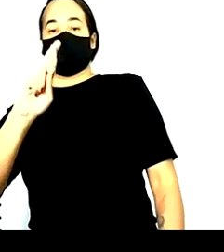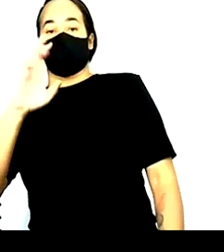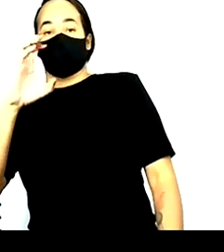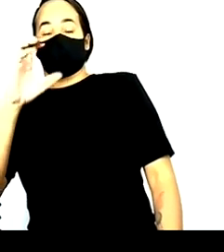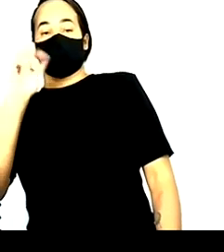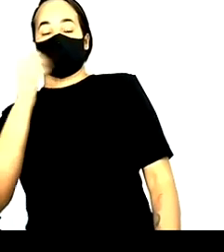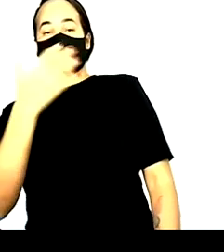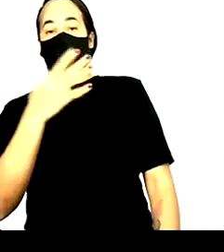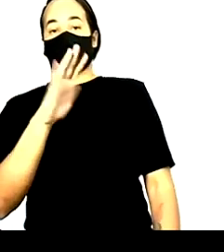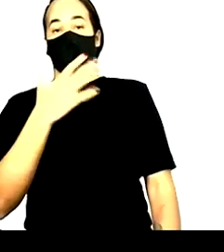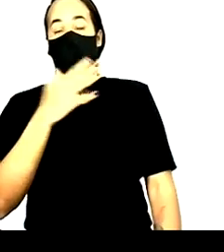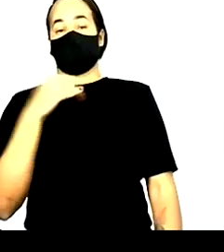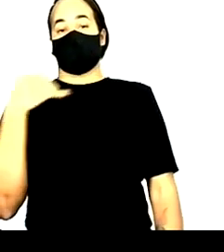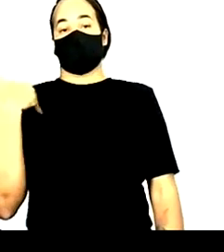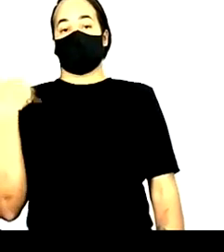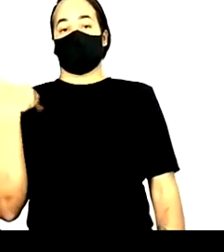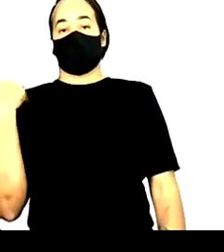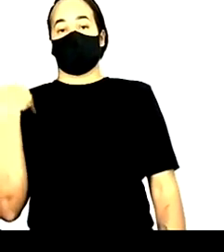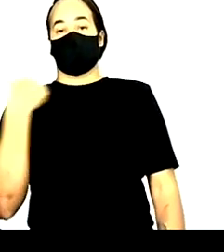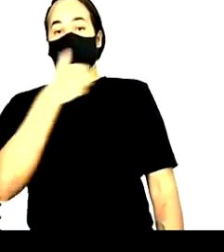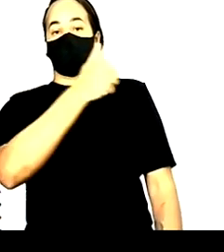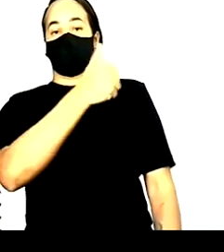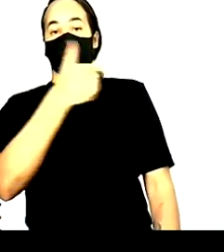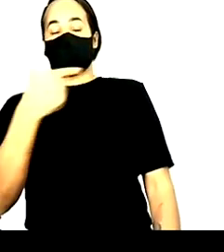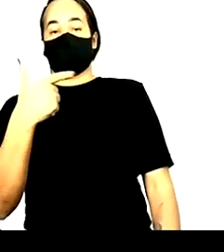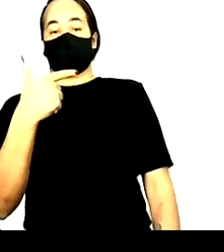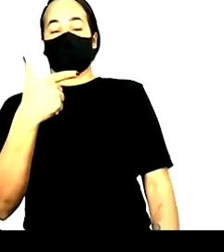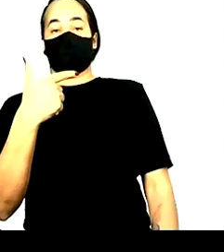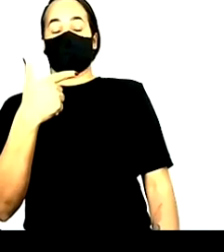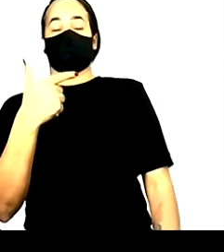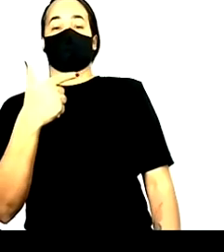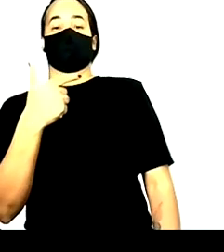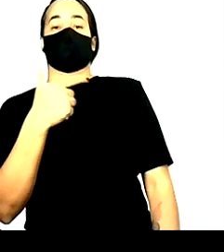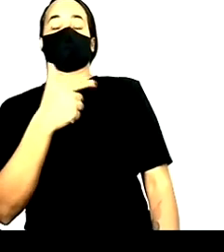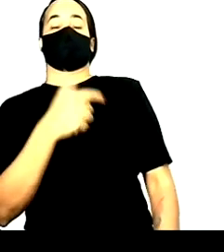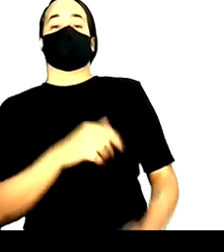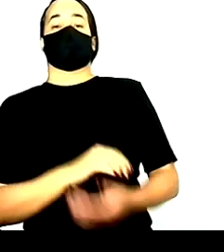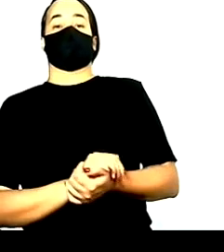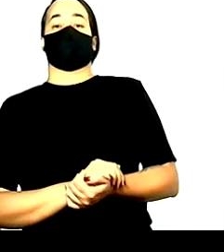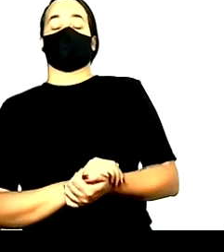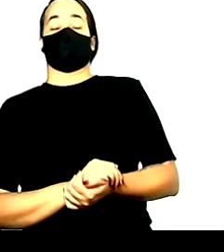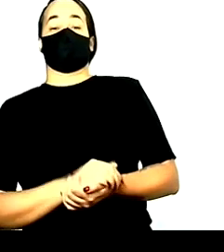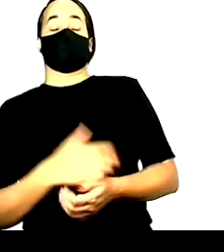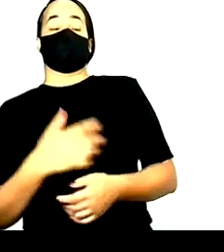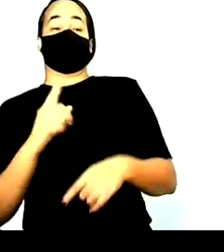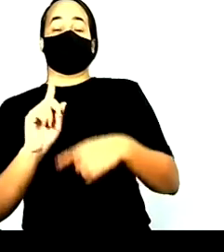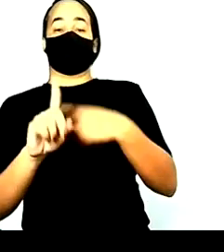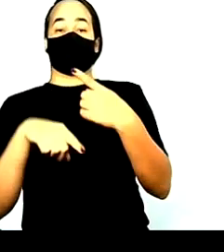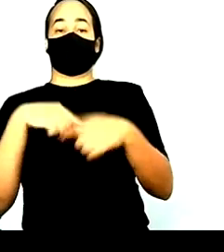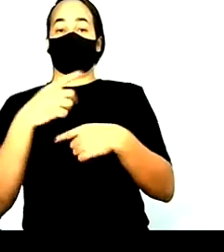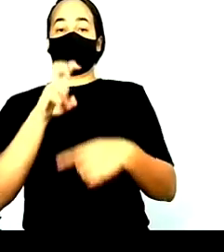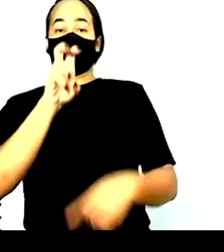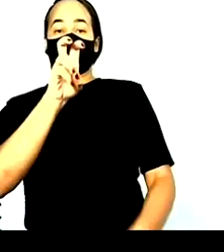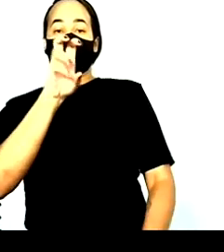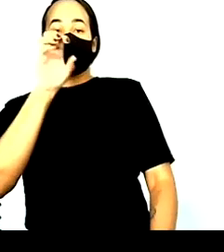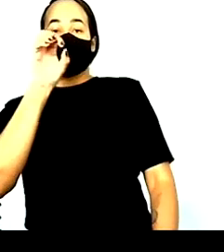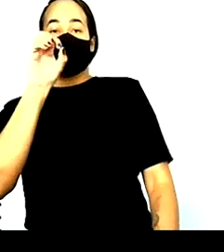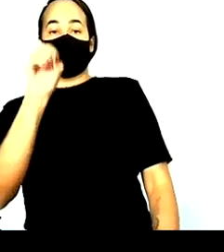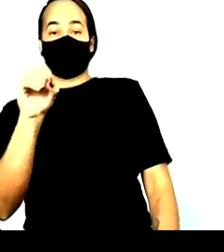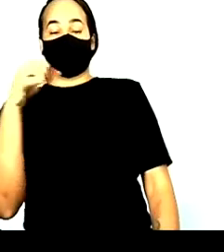12 e 13 anos da mulher. Por volta dos 50 vai ter outra fase, que é chamada